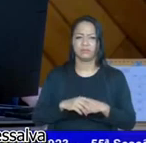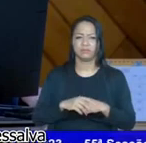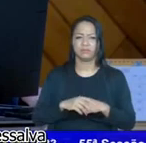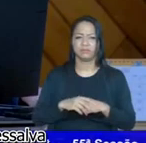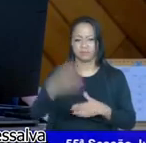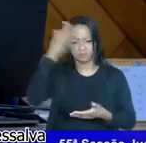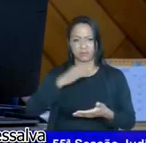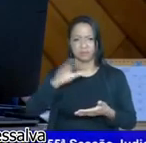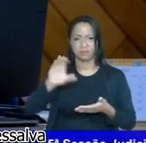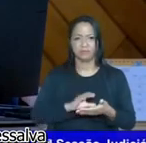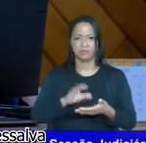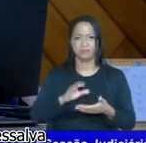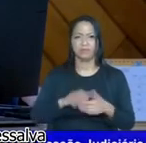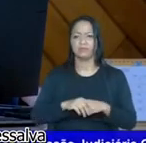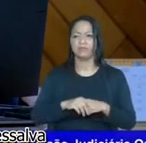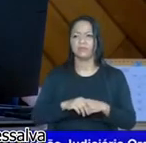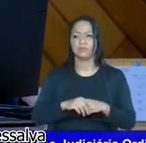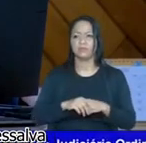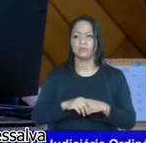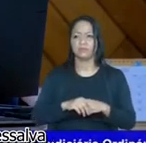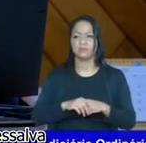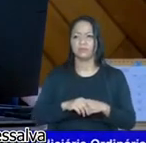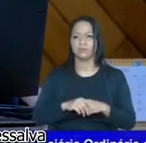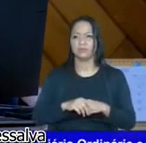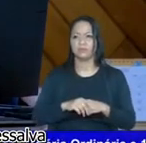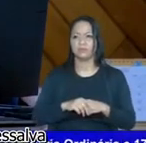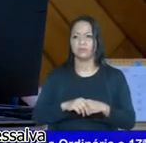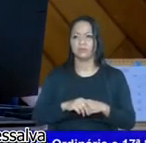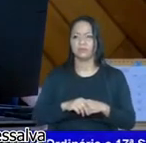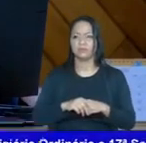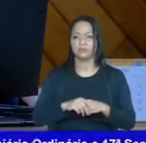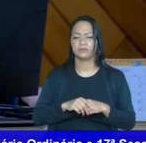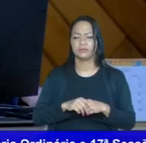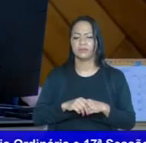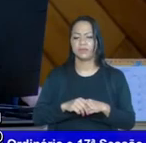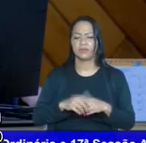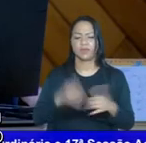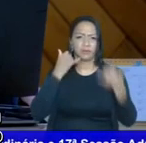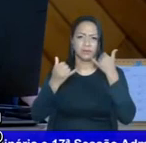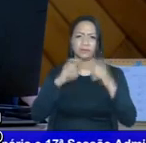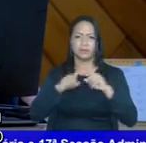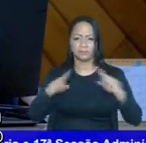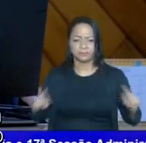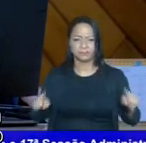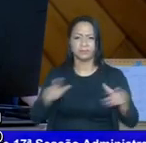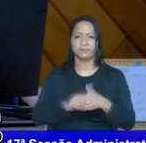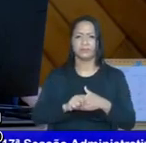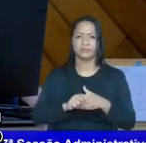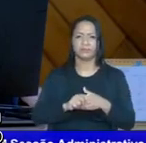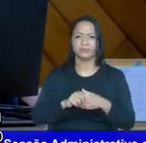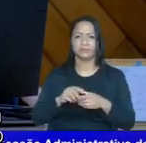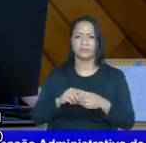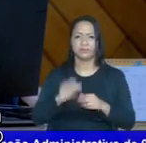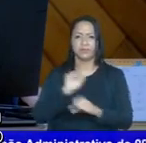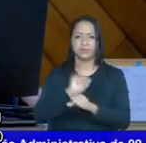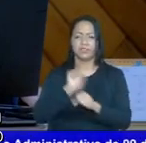que é a aprovação, não é? Ele usa uma camisa escura, com ressalva gravata cinza, ou sem toga ressalva. preta, é de Mas pele eu clara, não barba tenho qualquer cerrada, objeção a usa